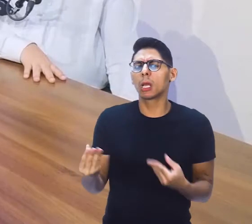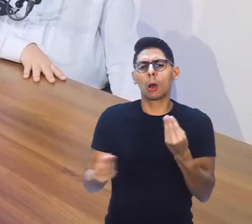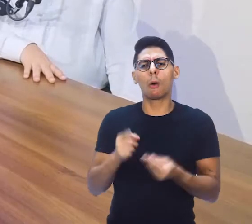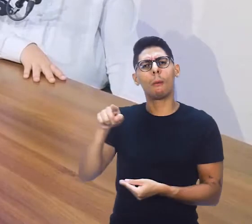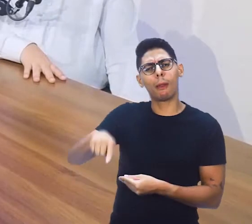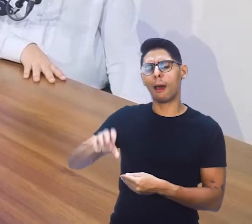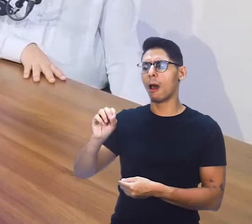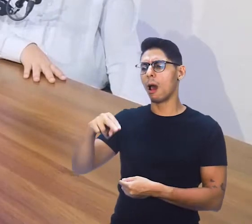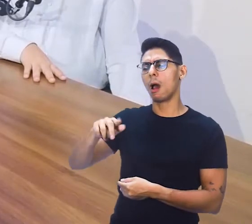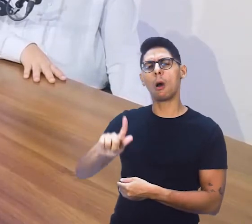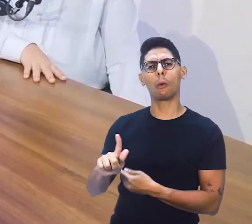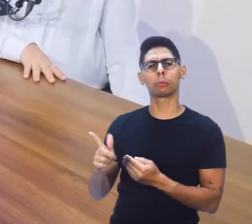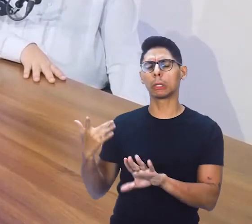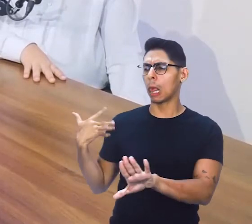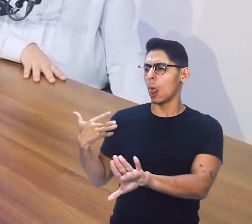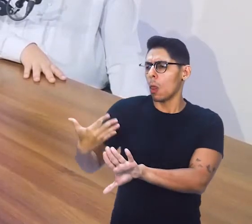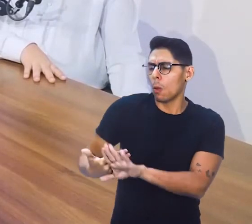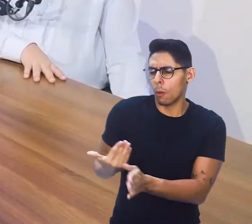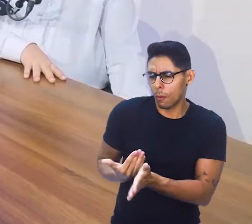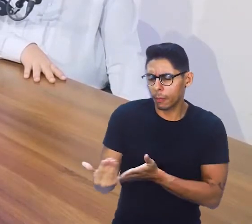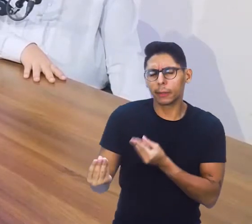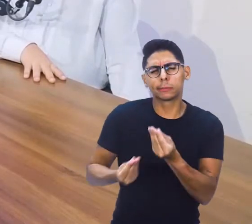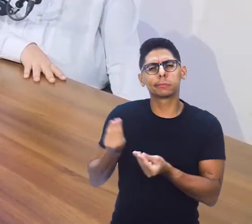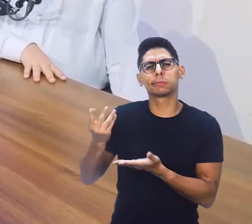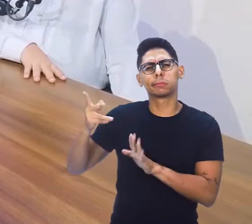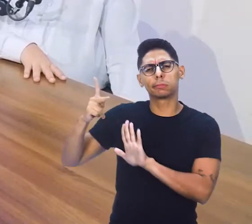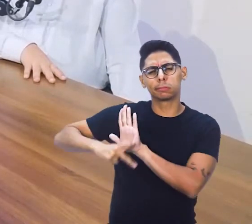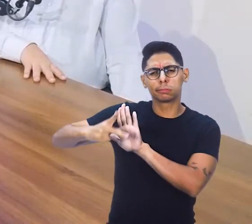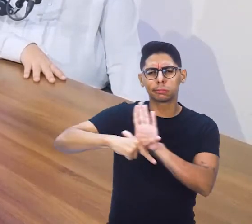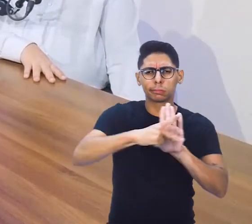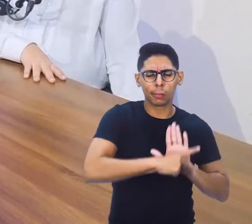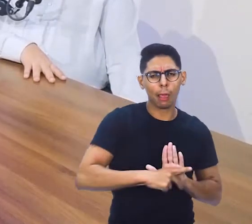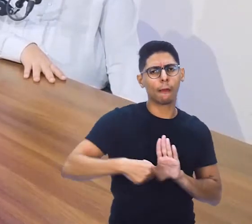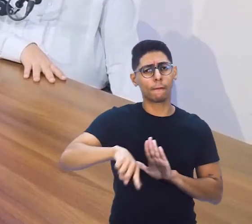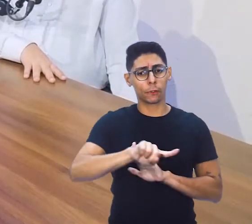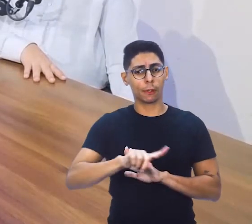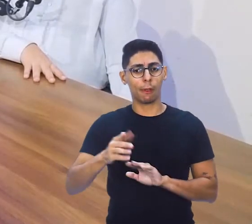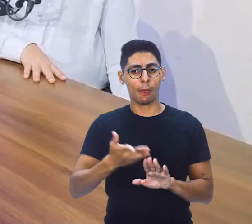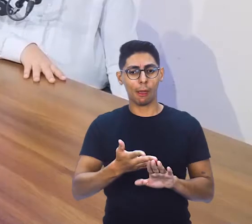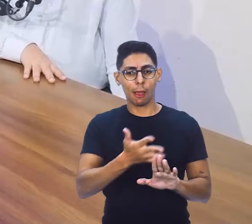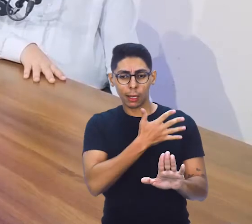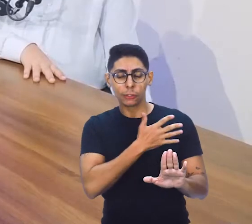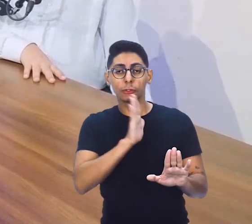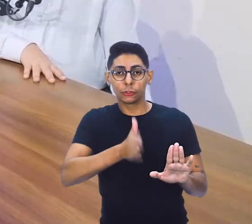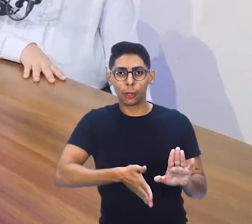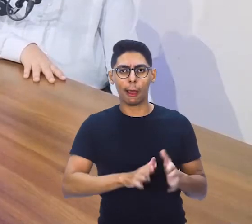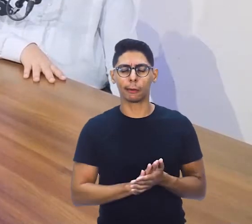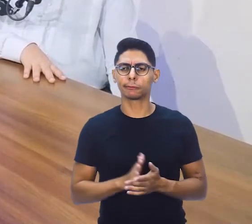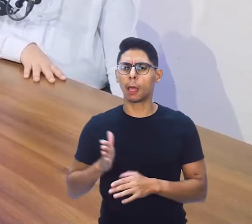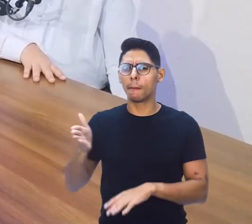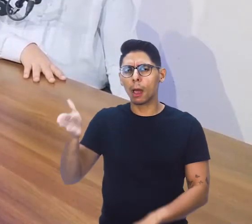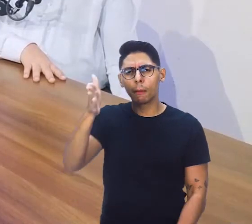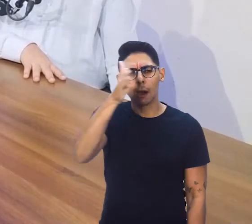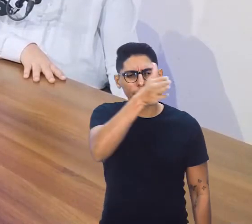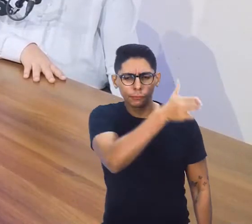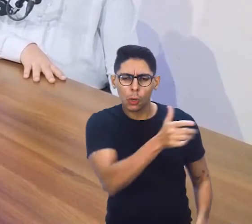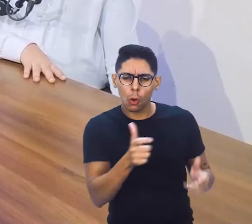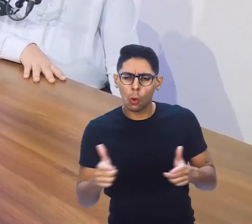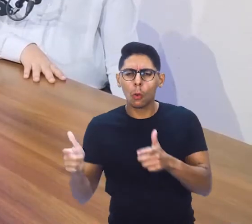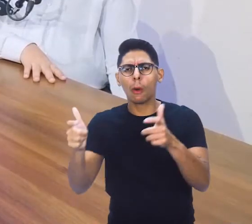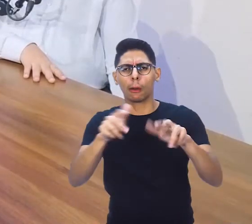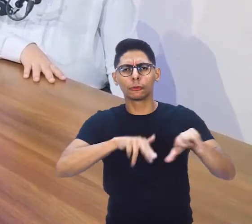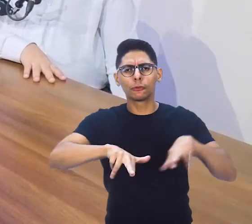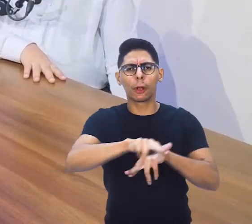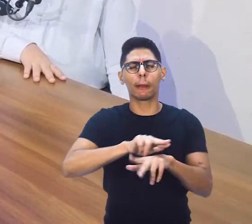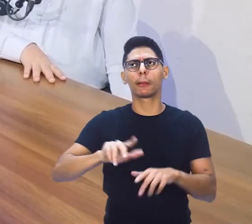lá no começo, né? Os projetos, vocês já estiveram em vários lugares, já tiveram lá em Brasília,